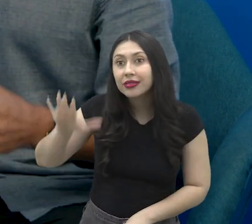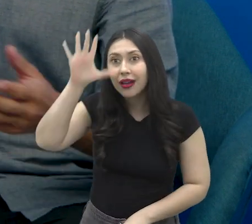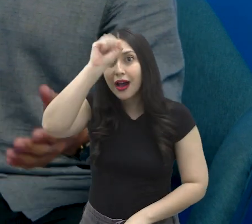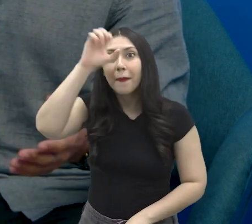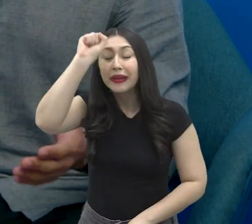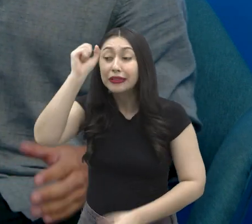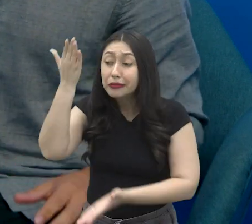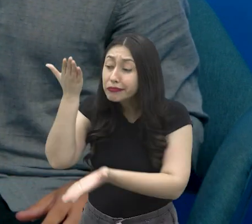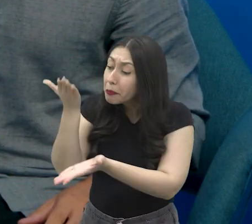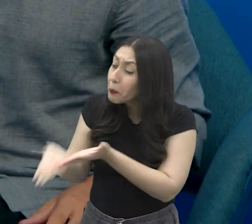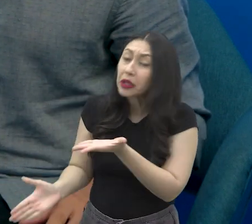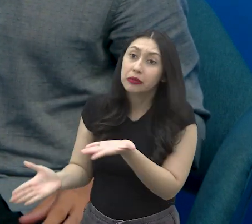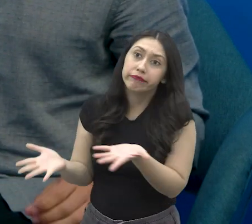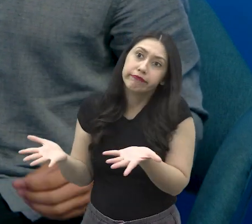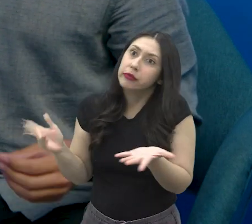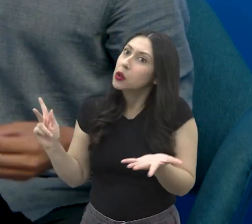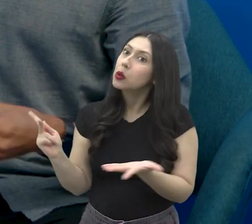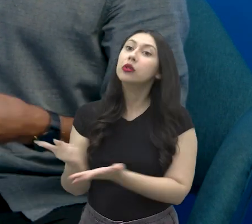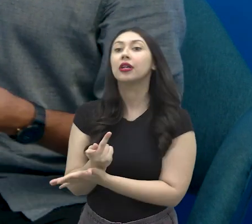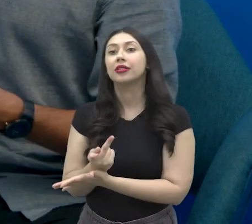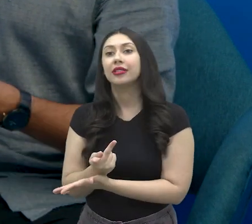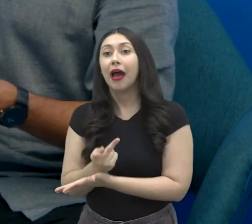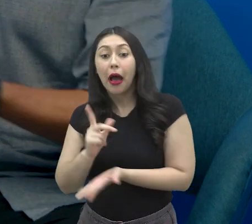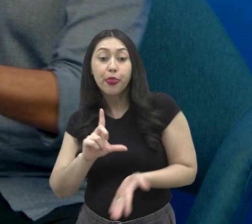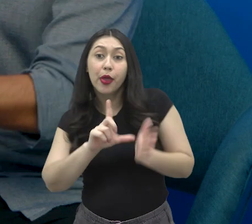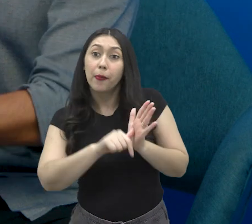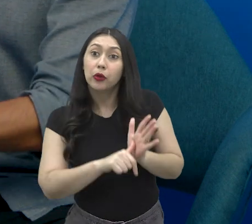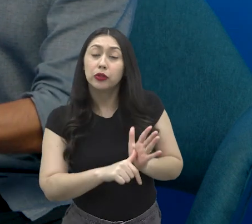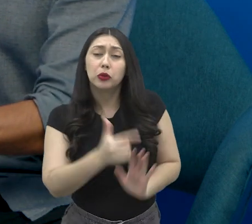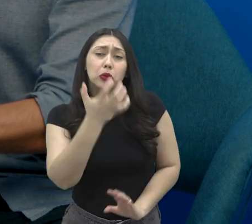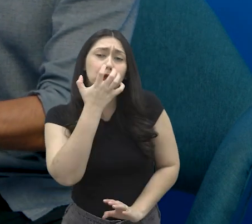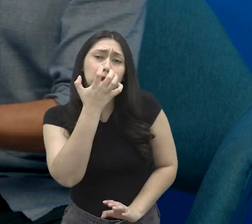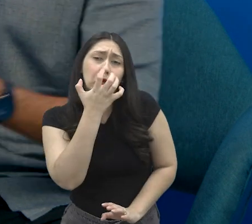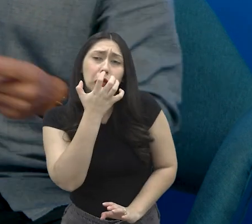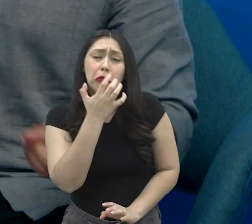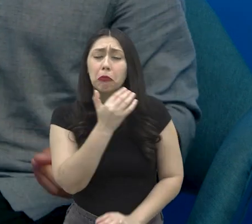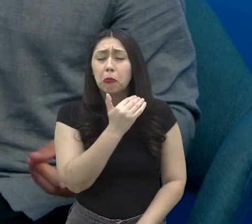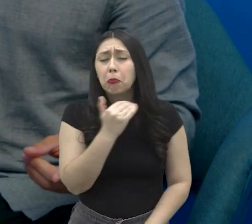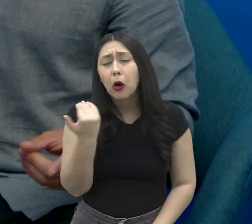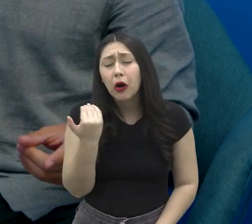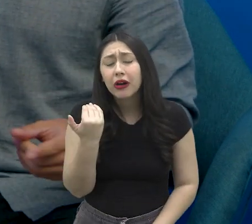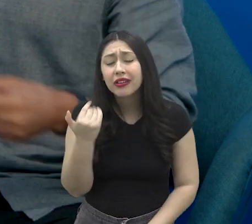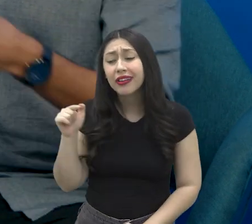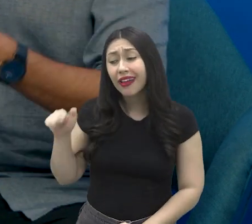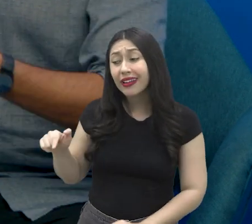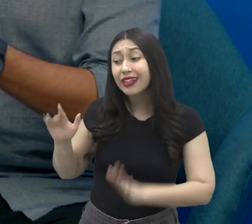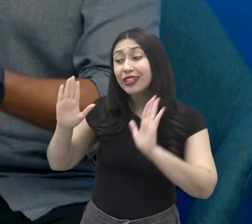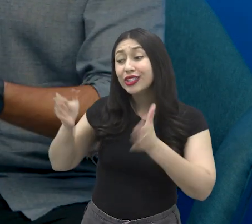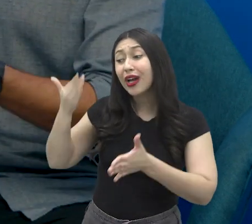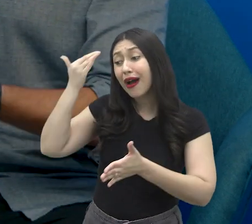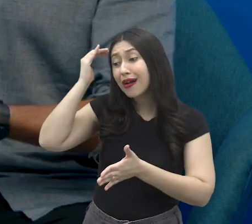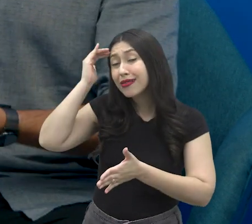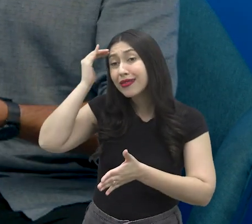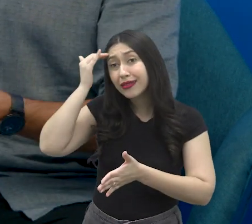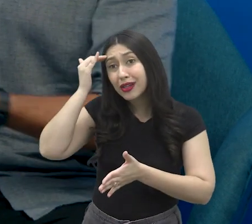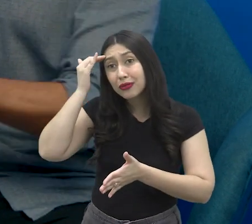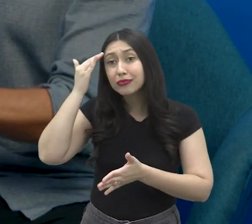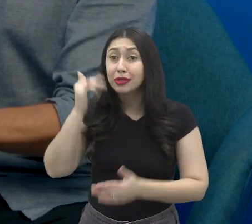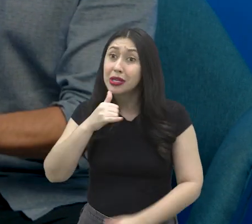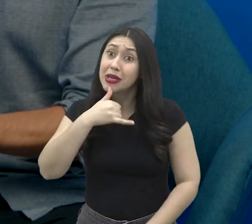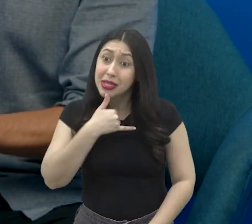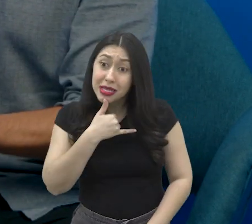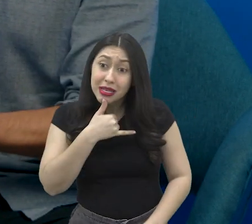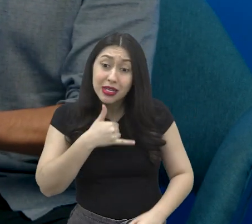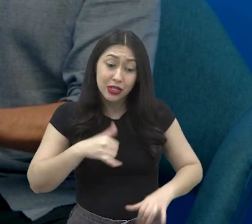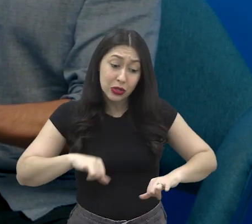aprender a perder, como o senhor pontuou aí, né? Então, às vezes, o cachorrinho, o bichinho de estimação morre, mas a criança já vai treinando desde cedo a lidar com